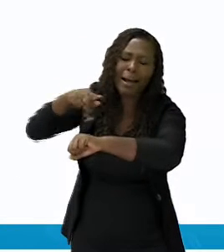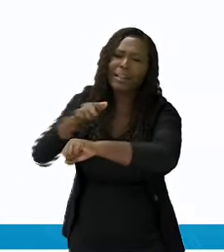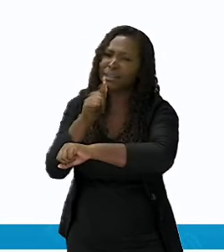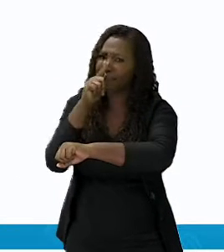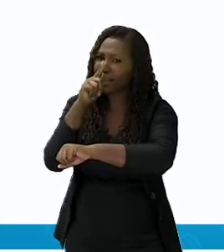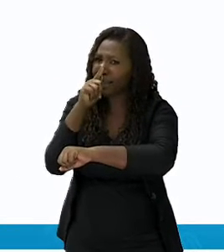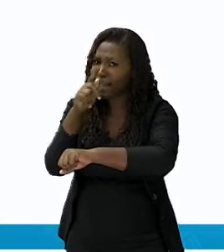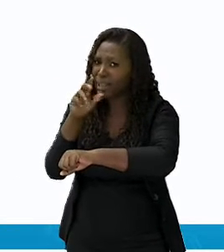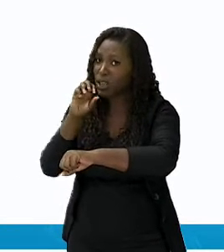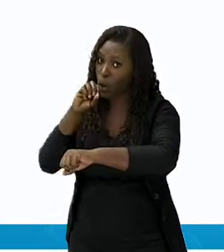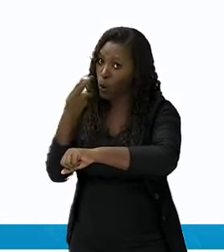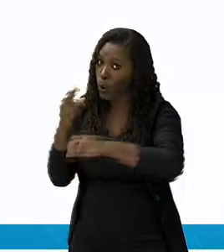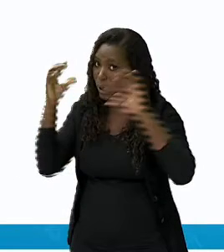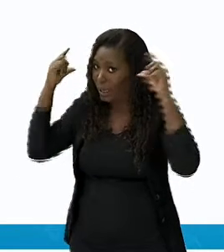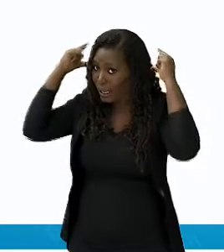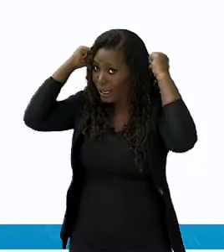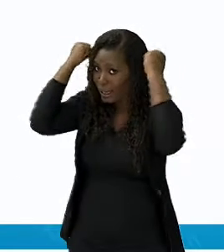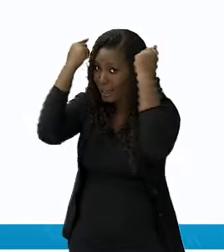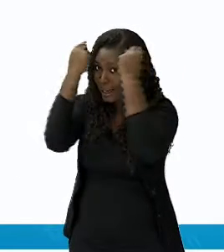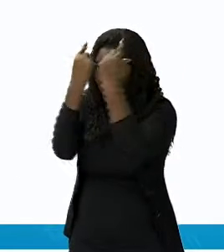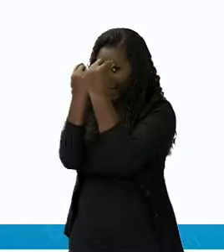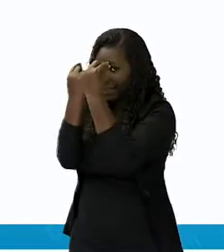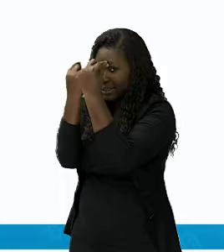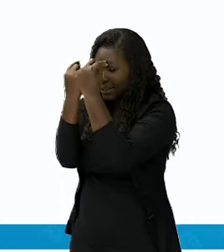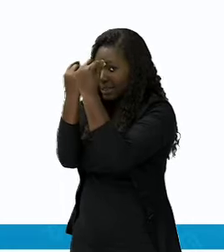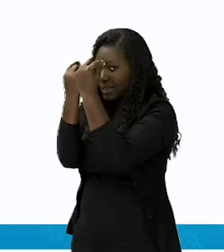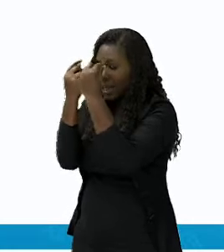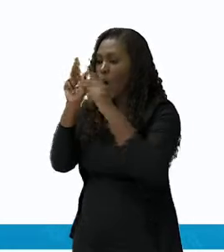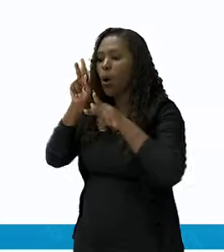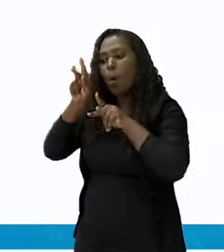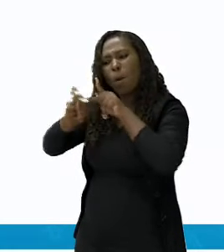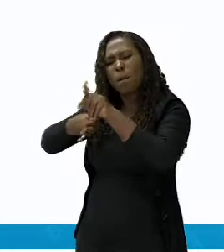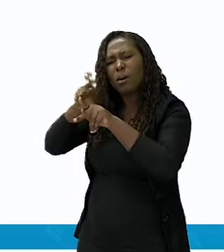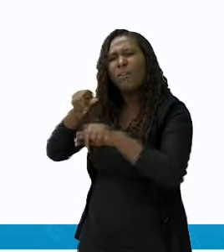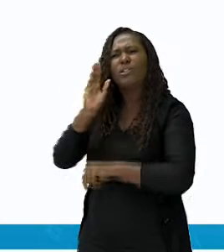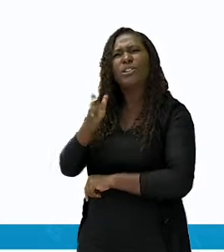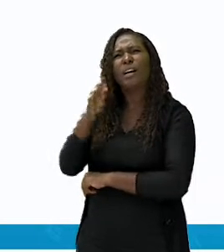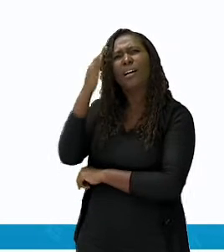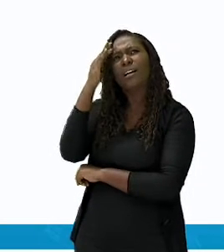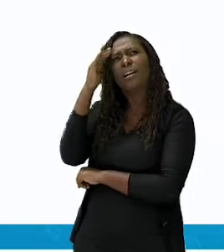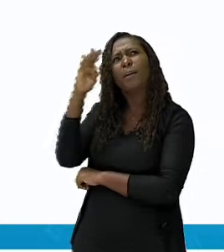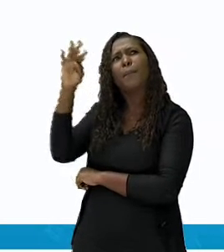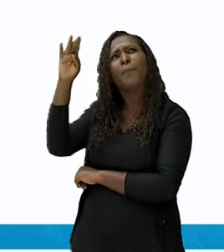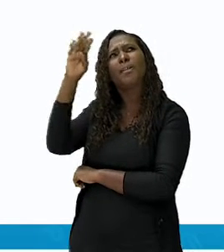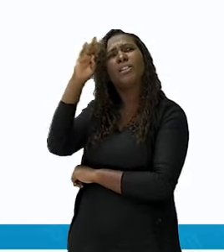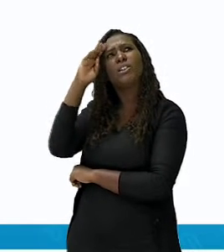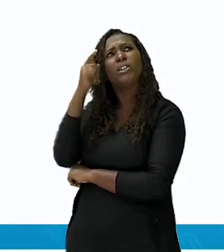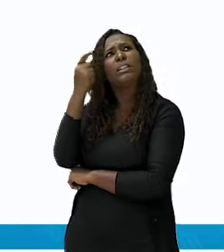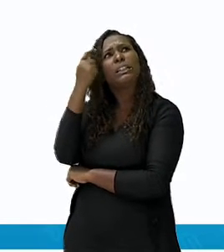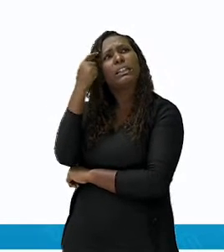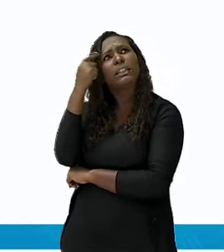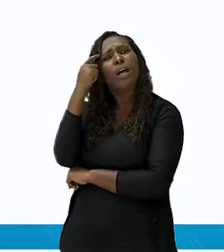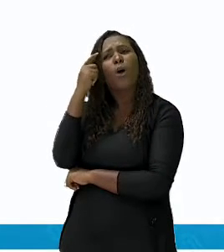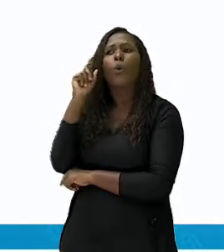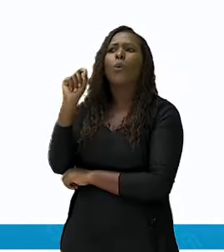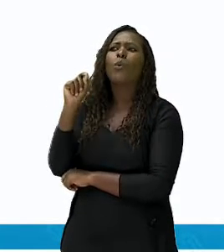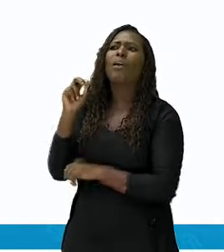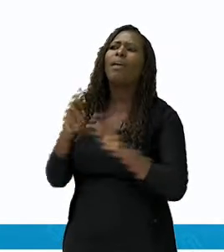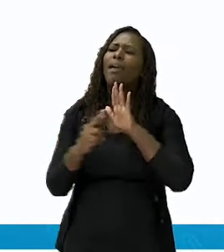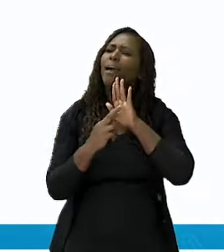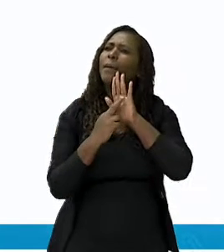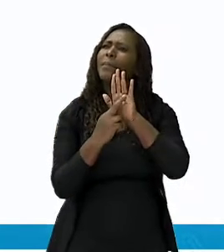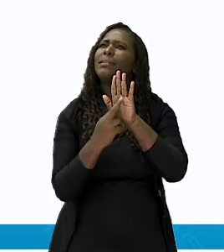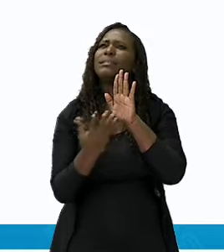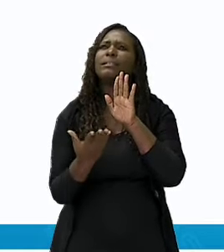da civilização, os gregos já imaginavam. Estudar as cores, o que elas representam, como que elas